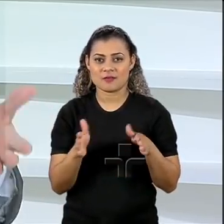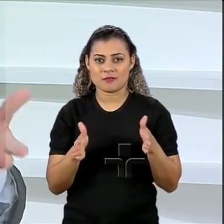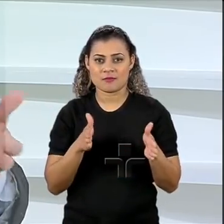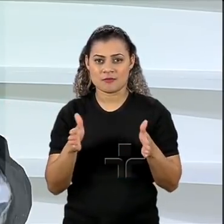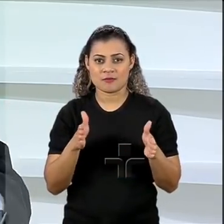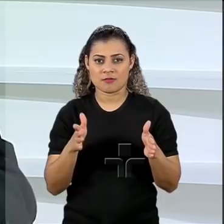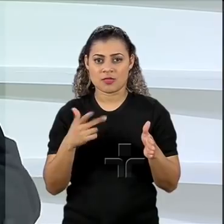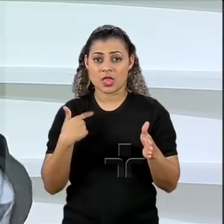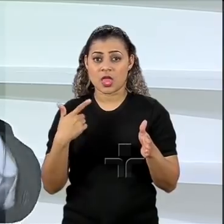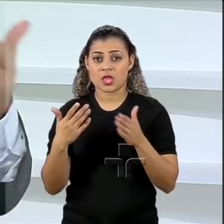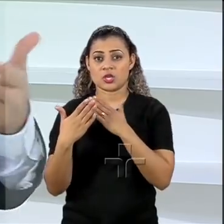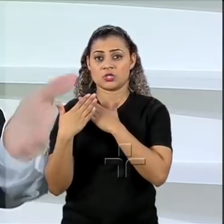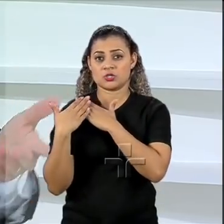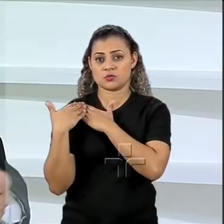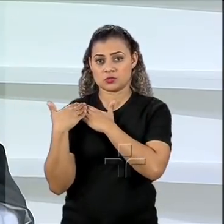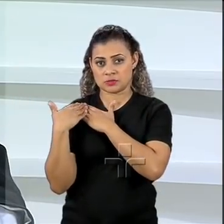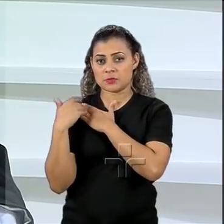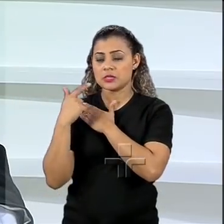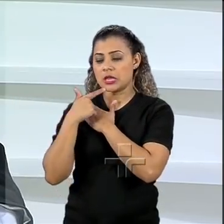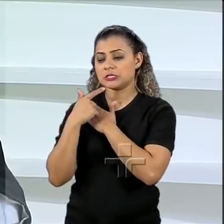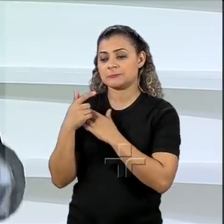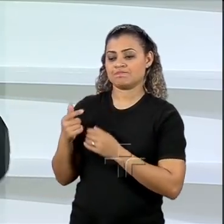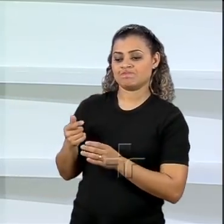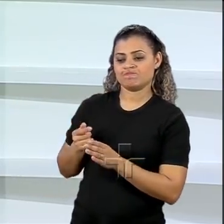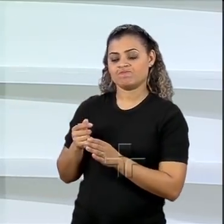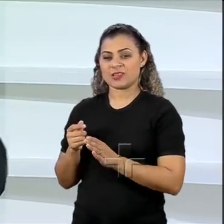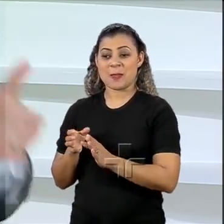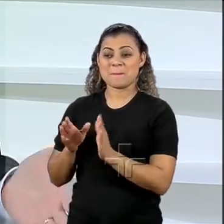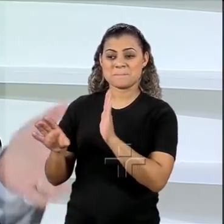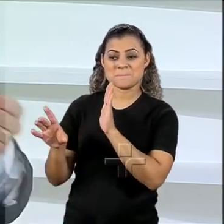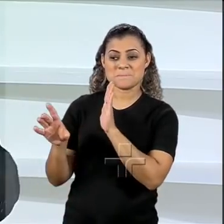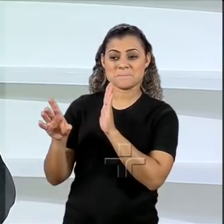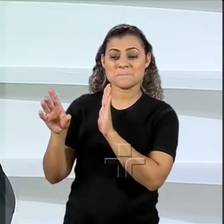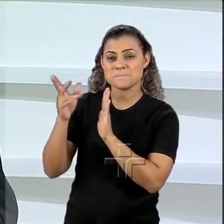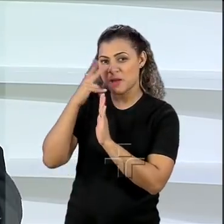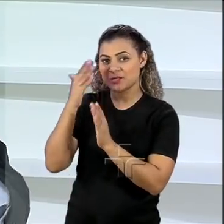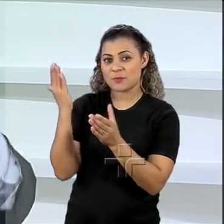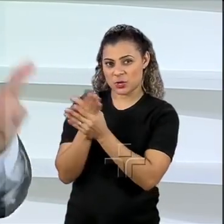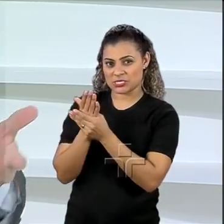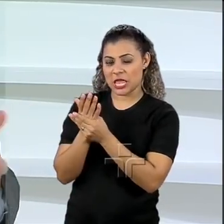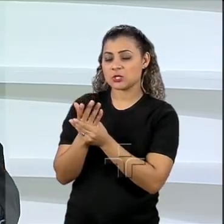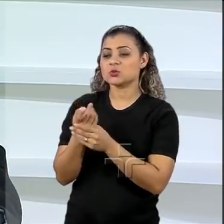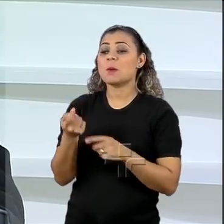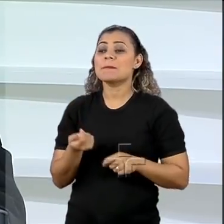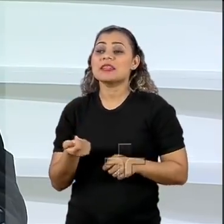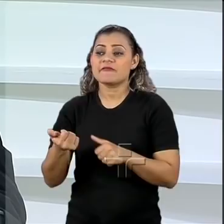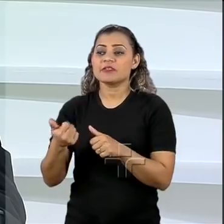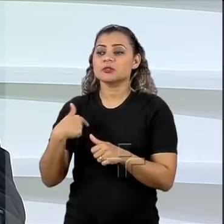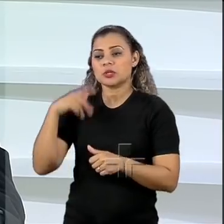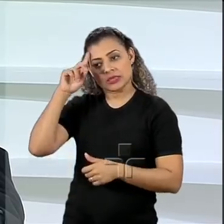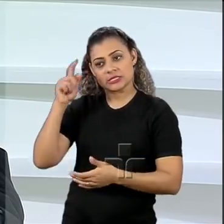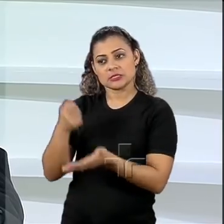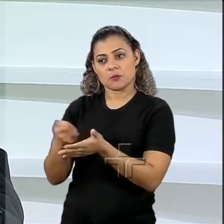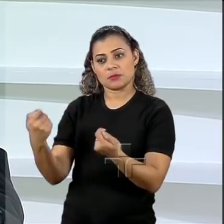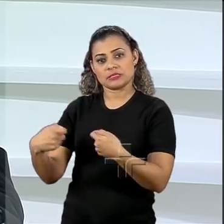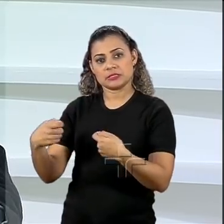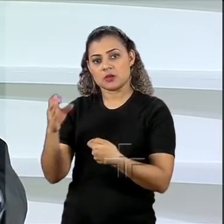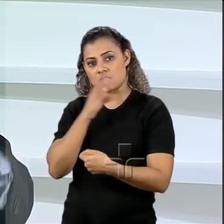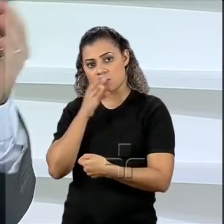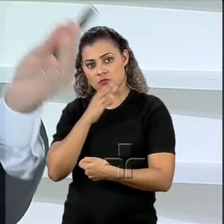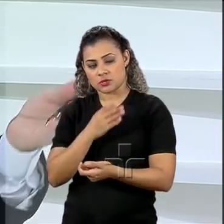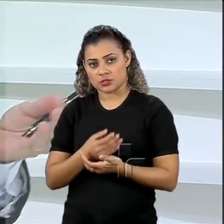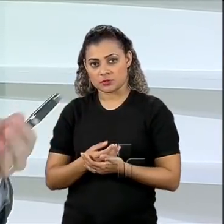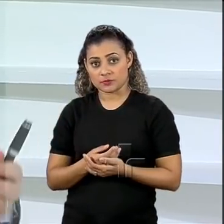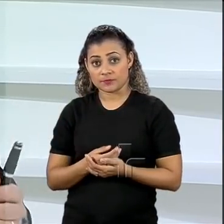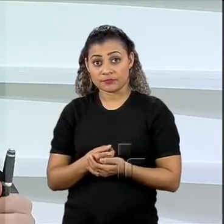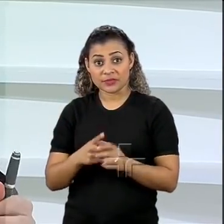tinha por responsabilidade instruir aquele processo, até que finalmente ameaçou trazer a plenário.